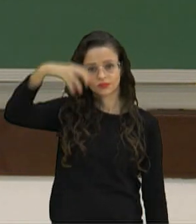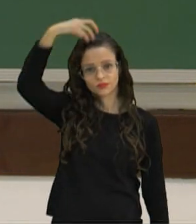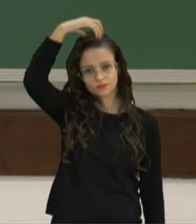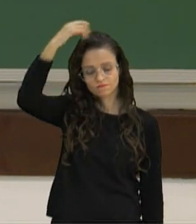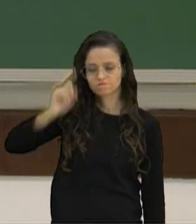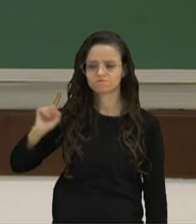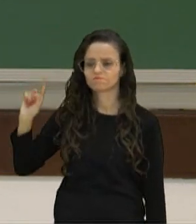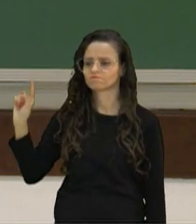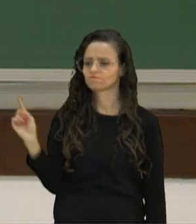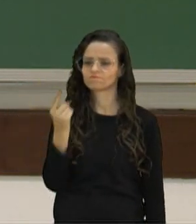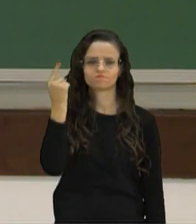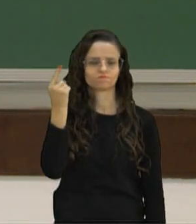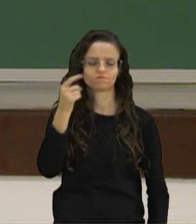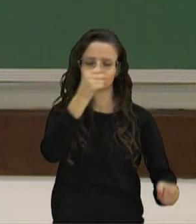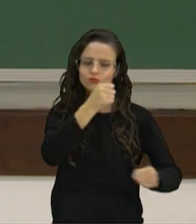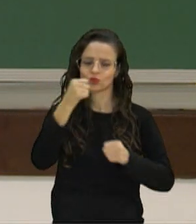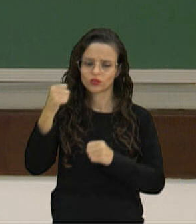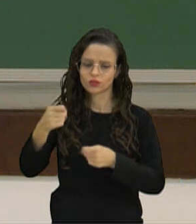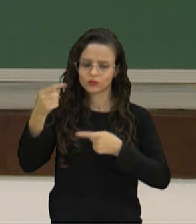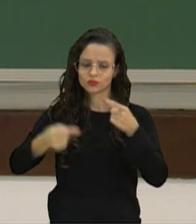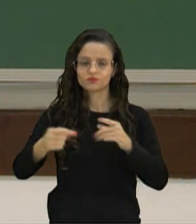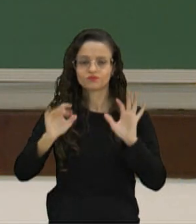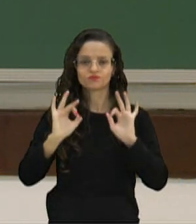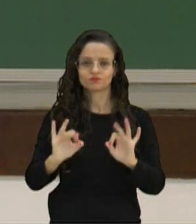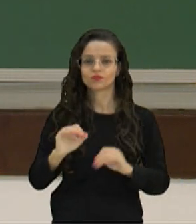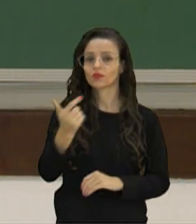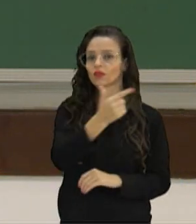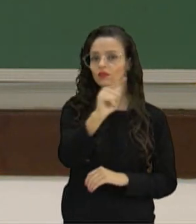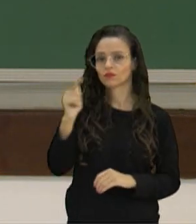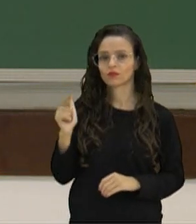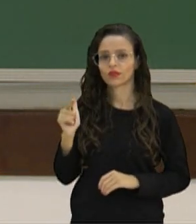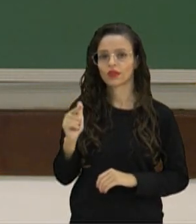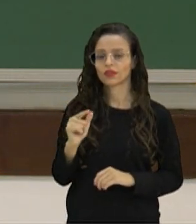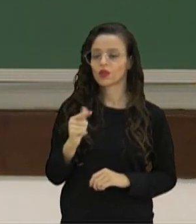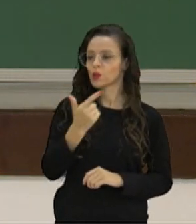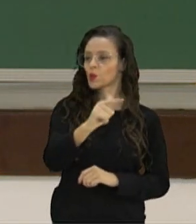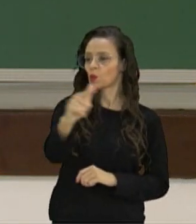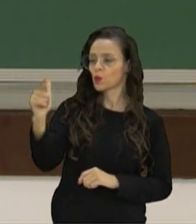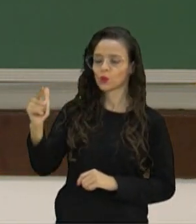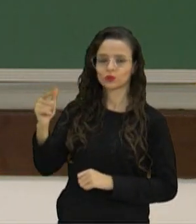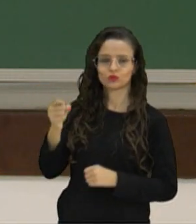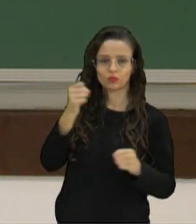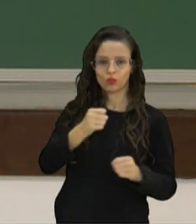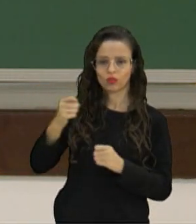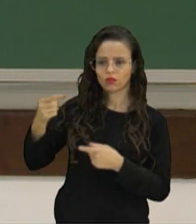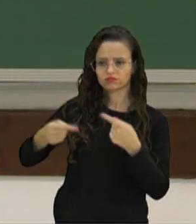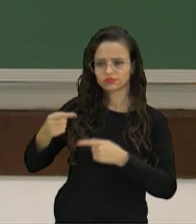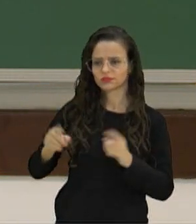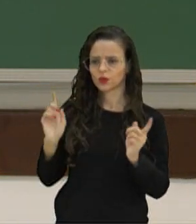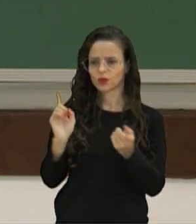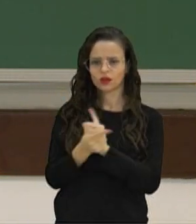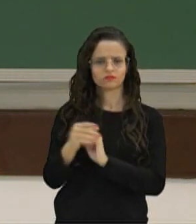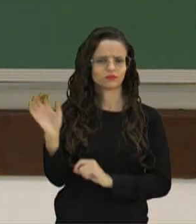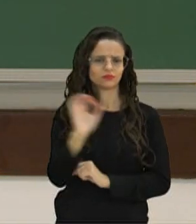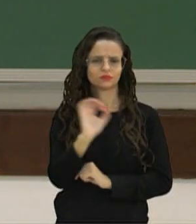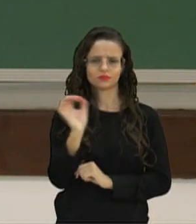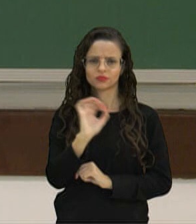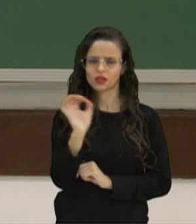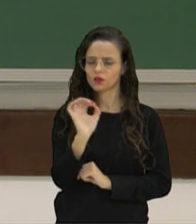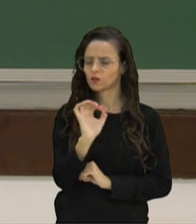o poder político, você acertou. Então, não havia oposição ao poder do rei no absolutismo.